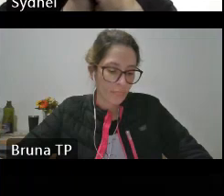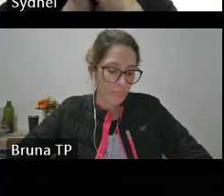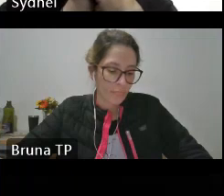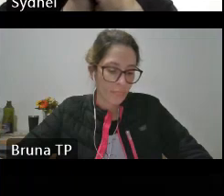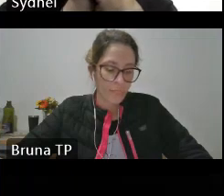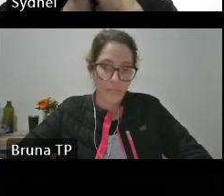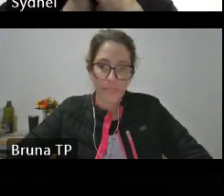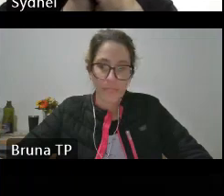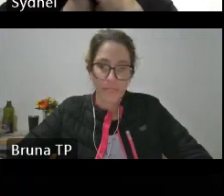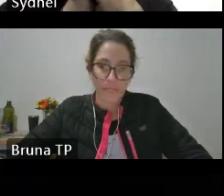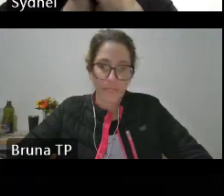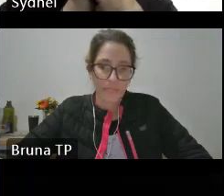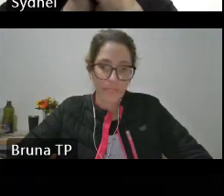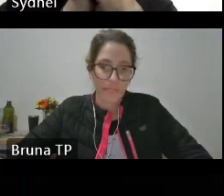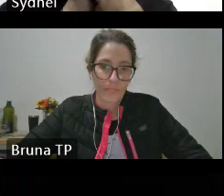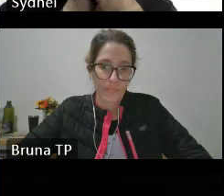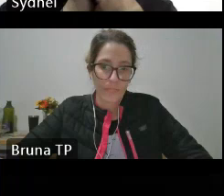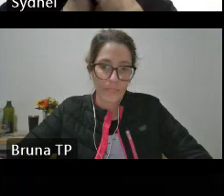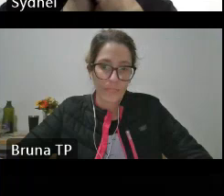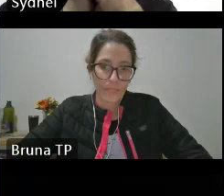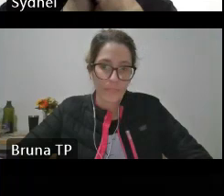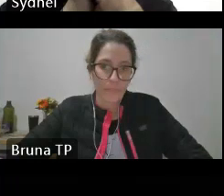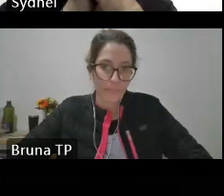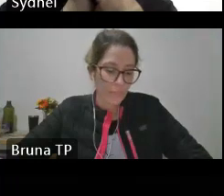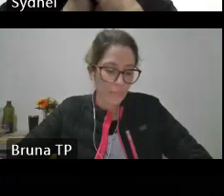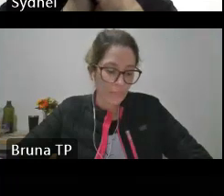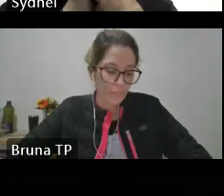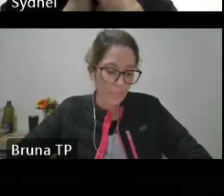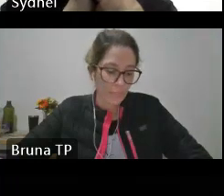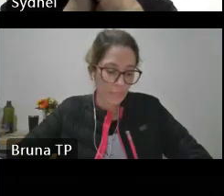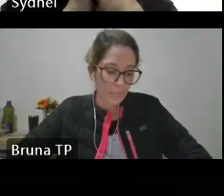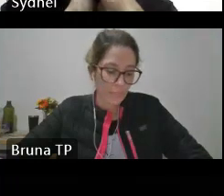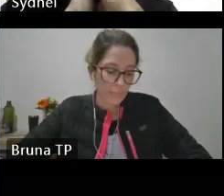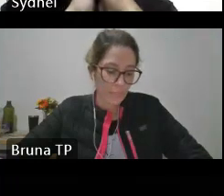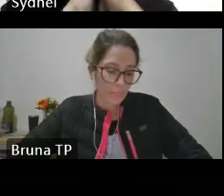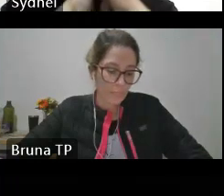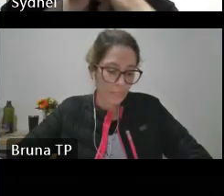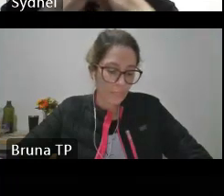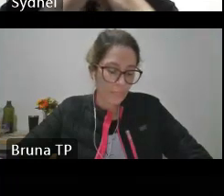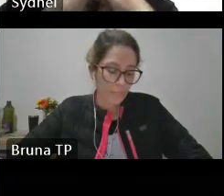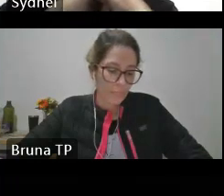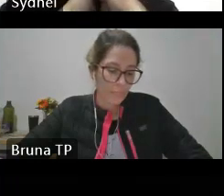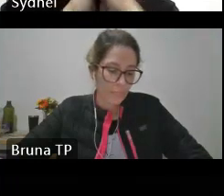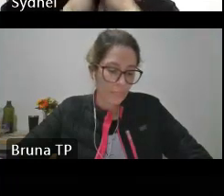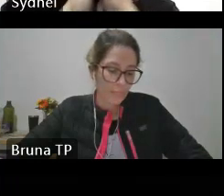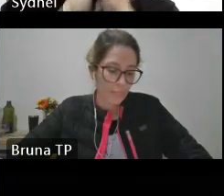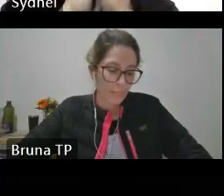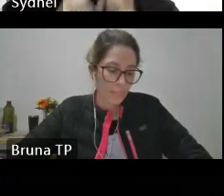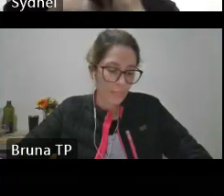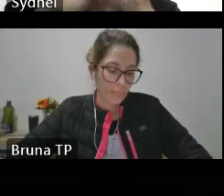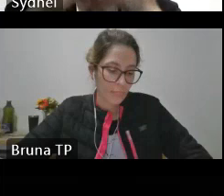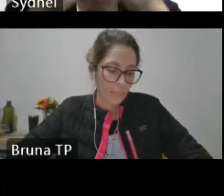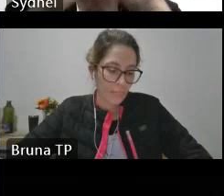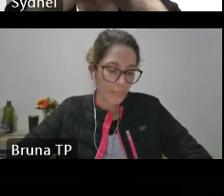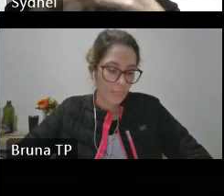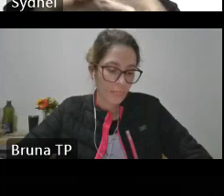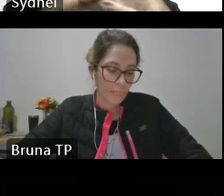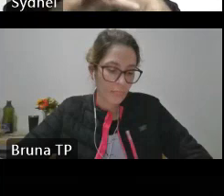que, desculpa de interromper, eu acho que o Rafael sabe, o Rafa. Acho que tem bastante nas barragens, né, que a gente trabalha. Tem bastante